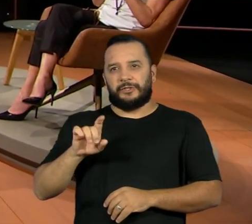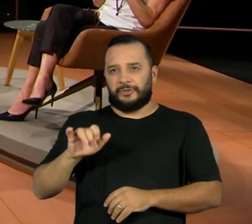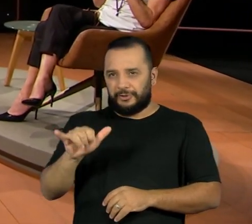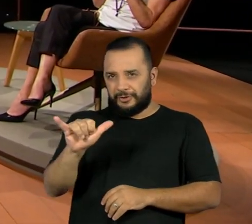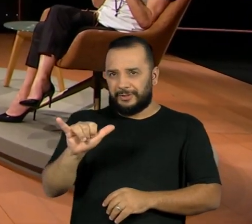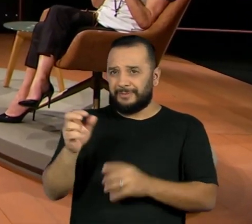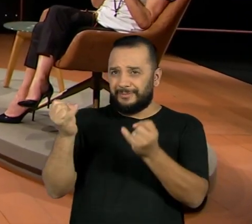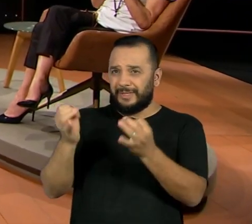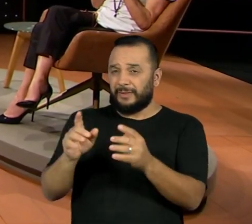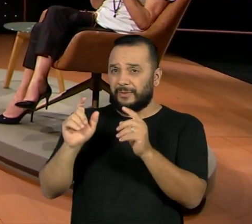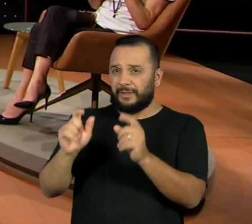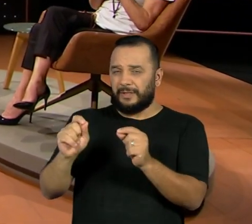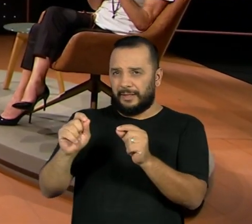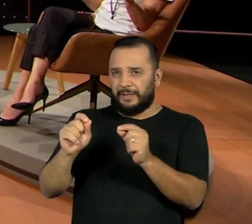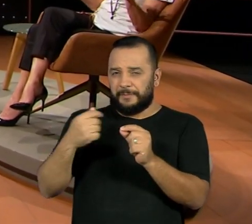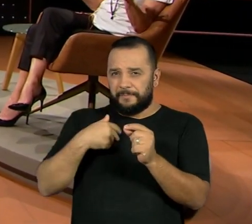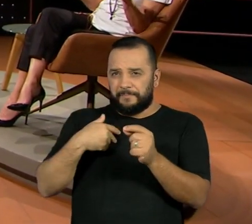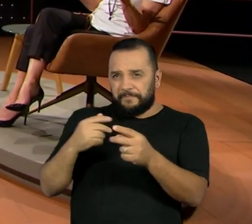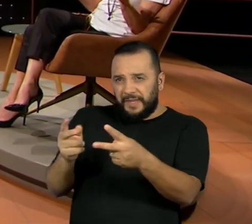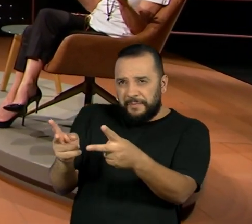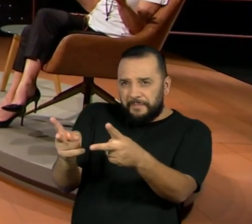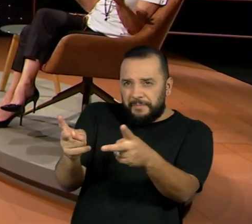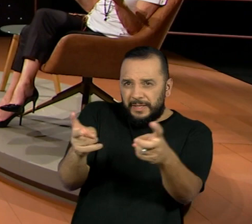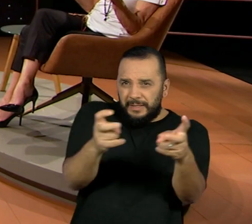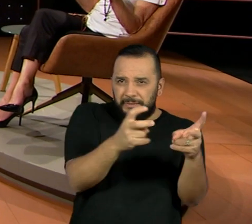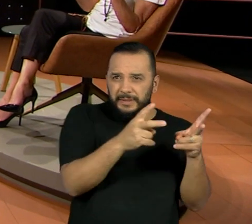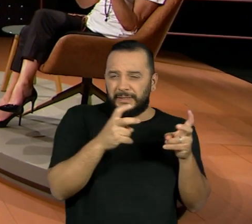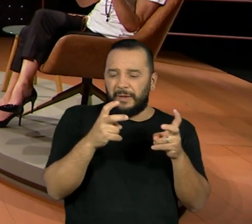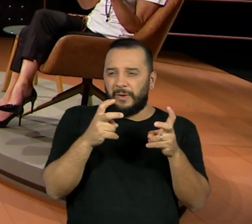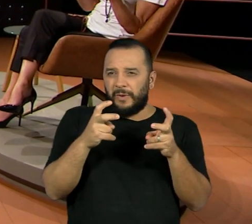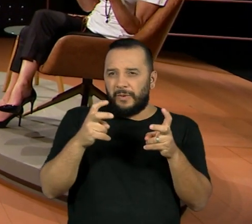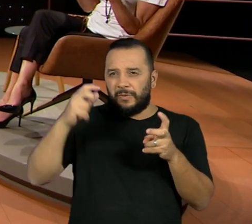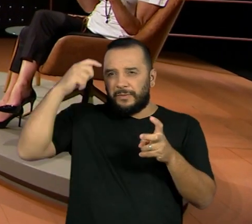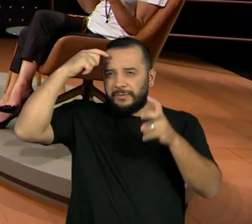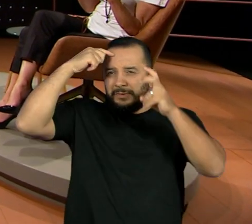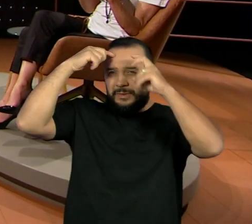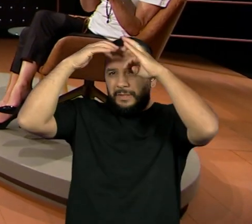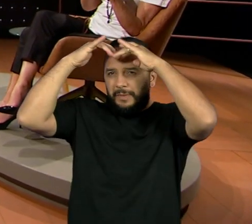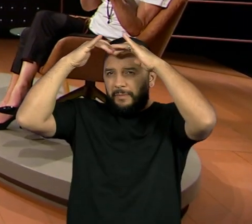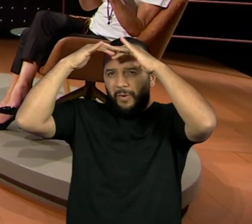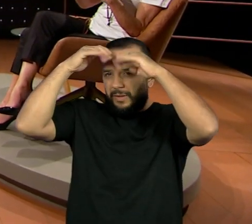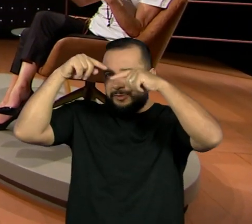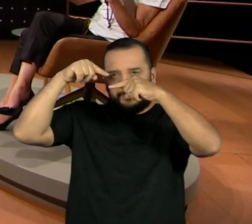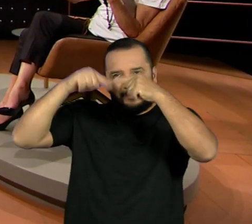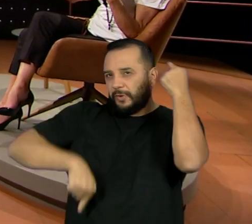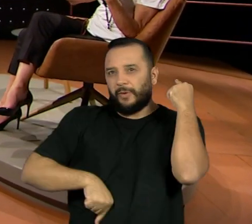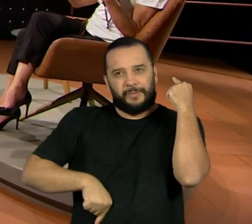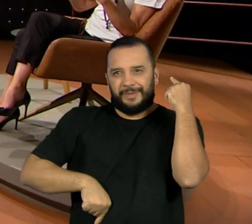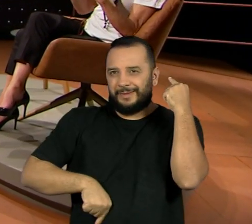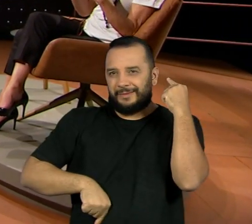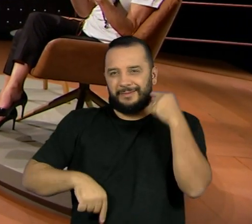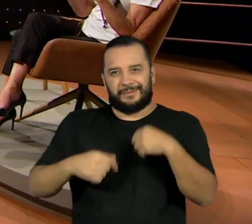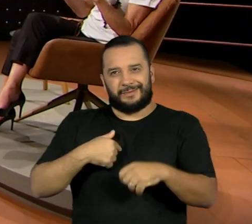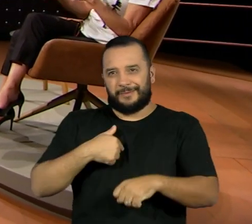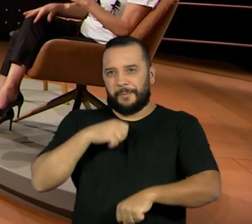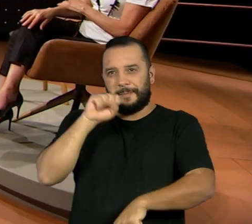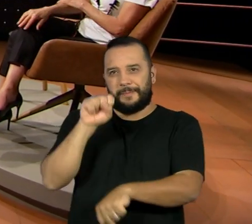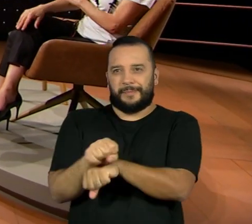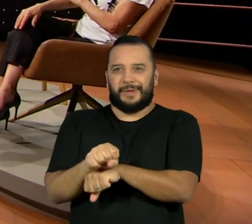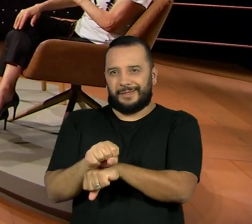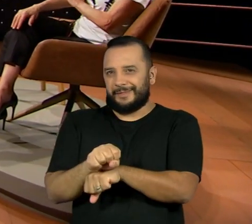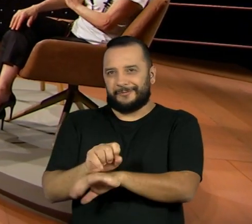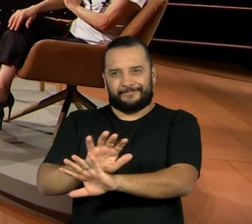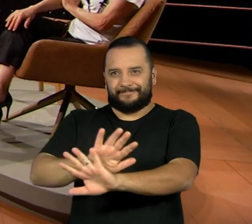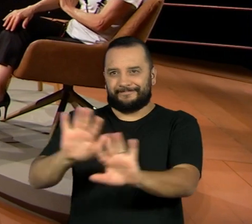combinam. Então eu parei, eu só vou voltar depois que eu cumprir essa minha agenda agora